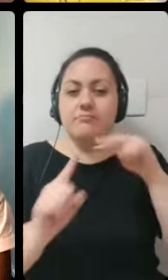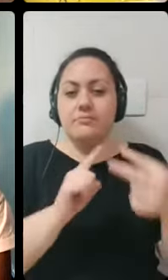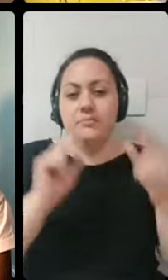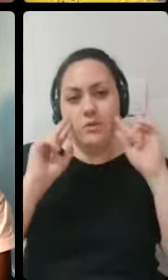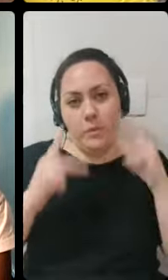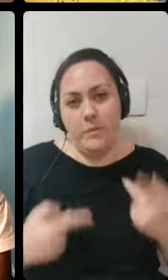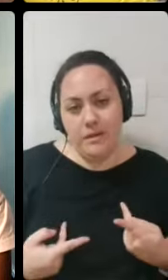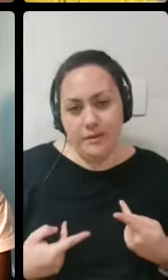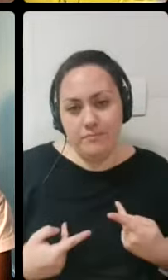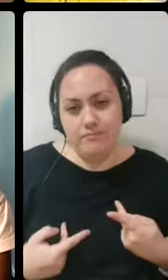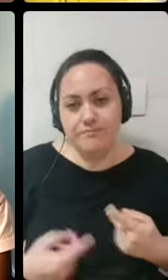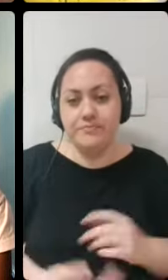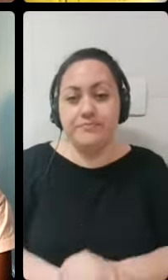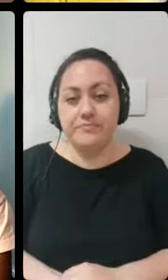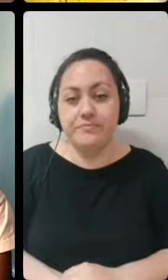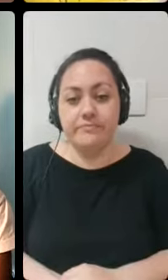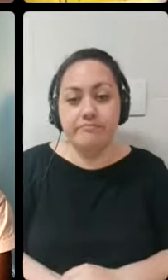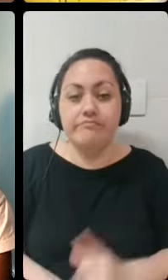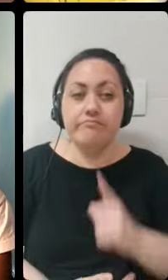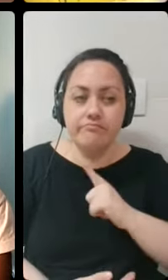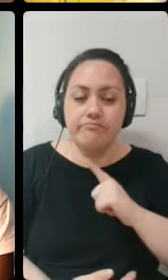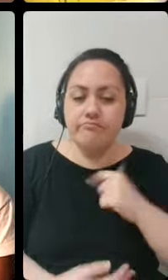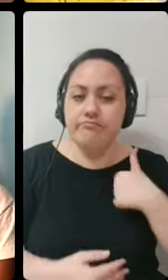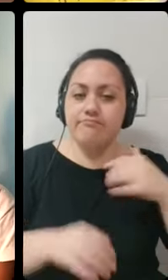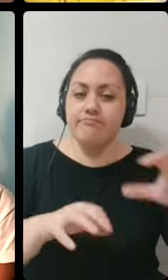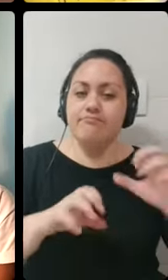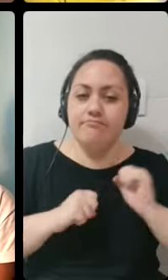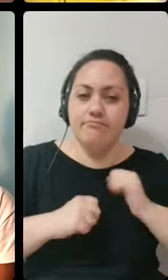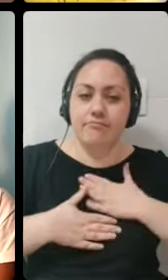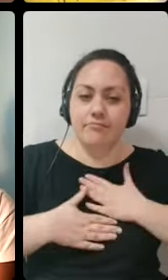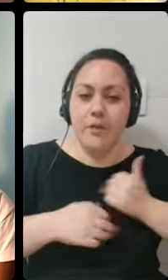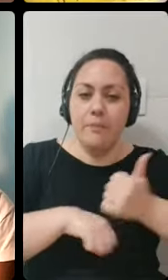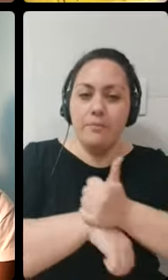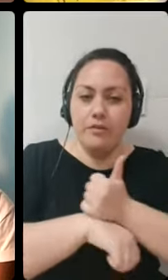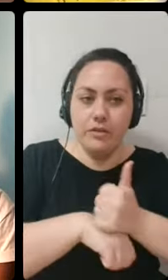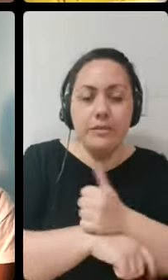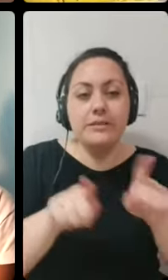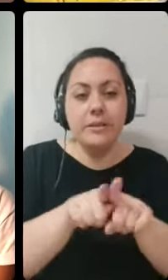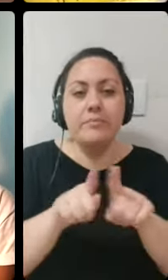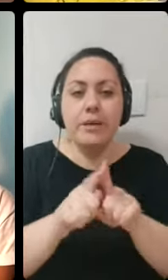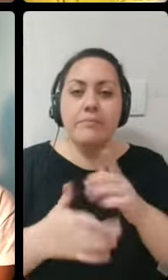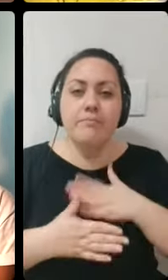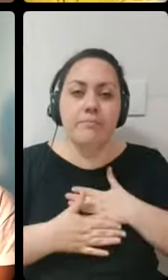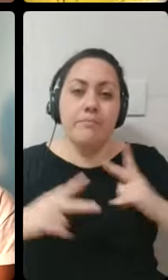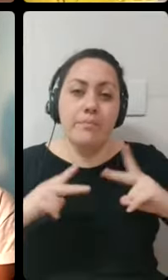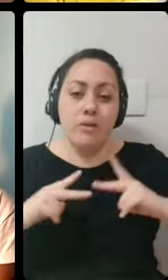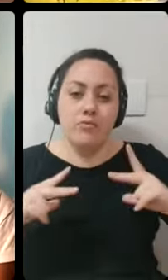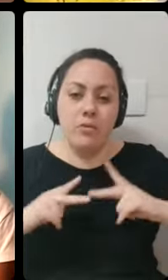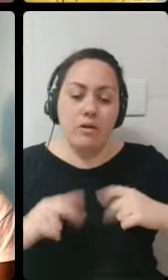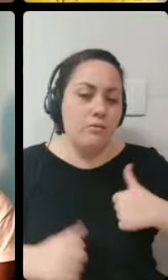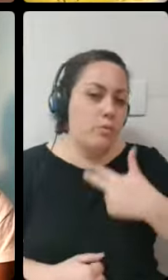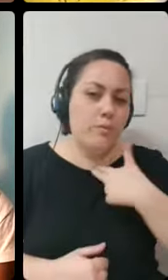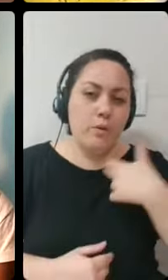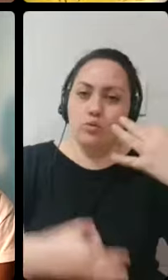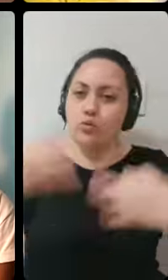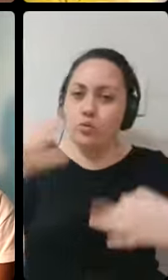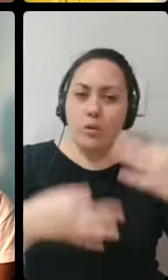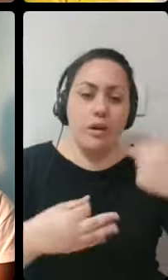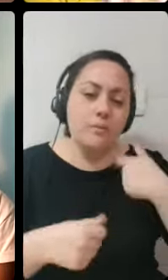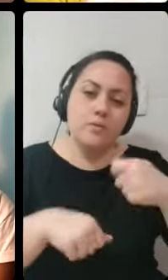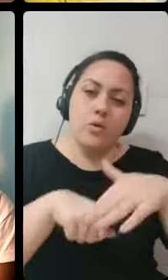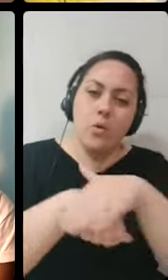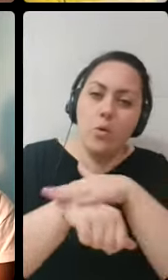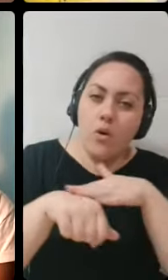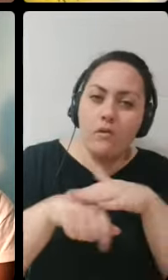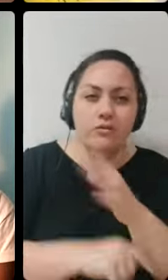do Rondon, quanto para minha parte pessoal. Eu não posso julgar, eu tenho que conversar, conhecer e escutar. E acho que,